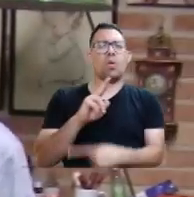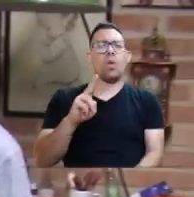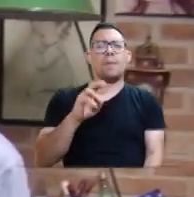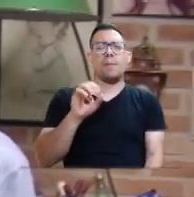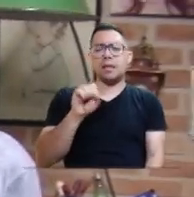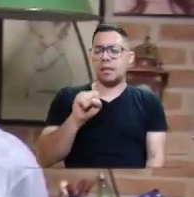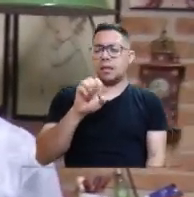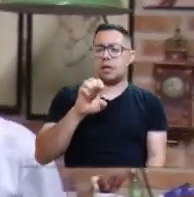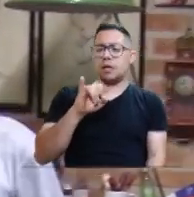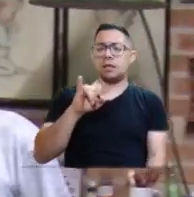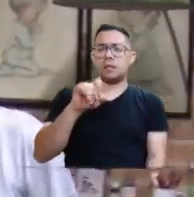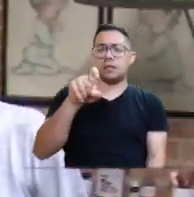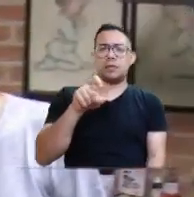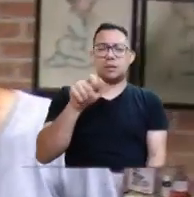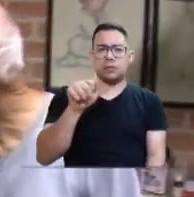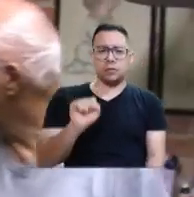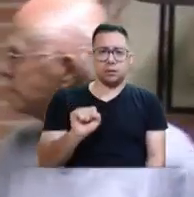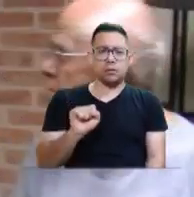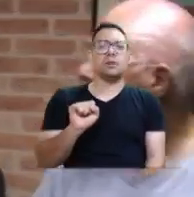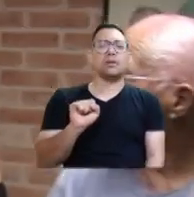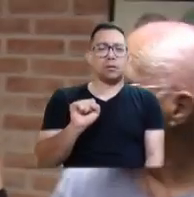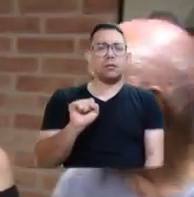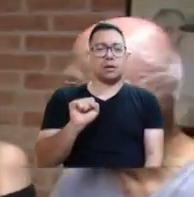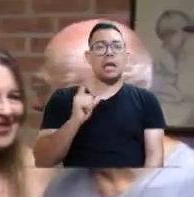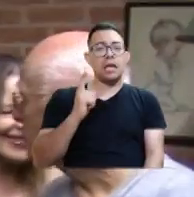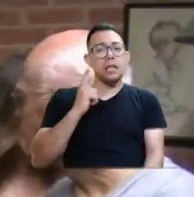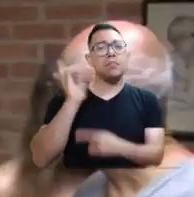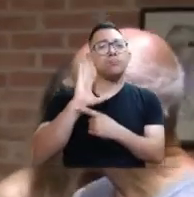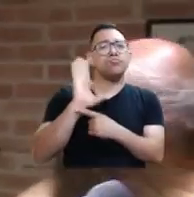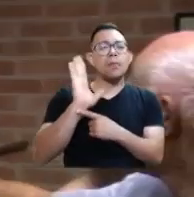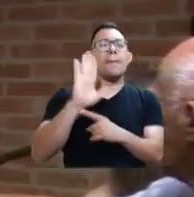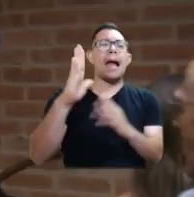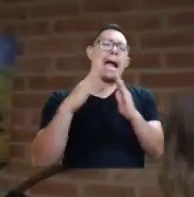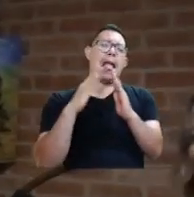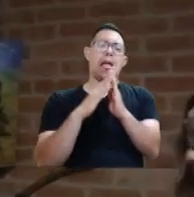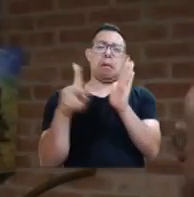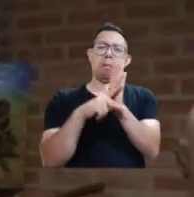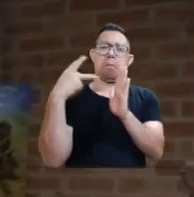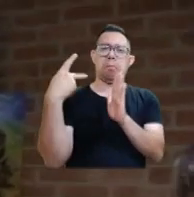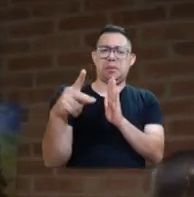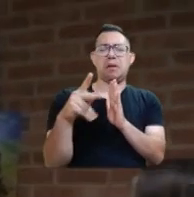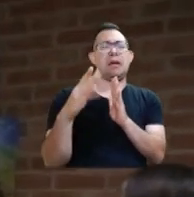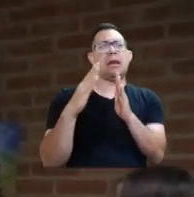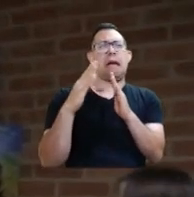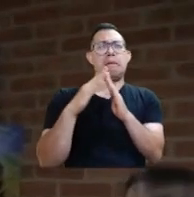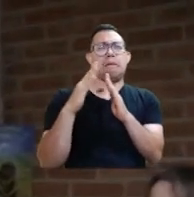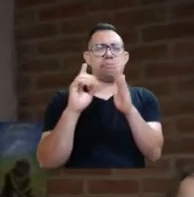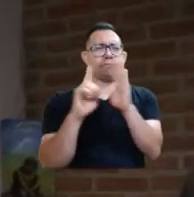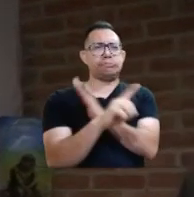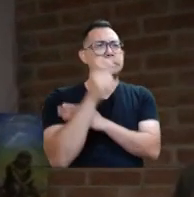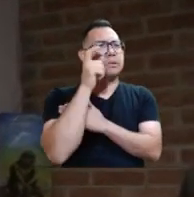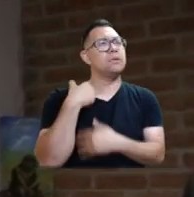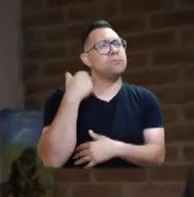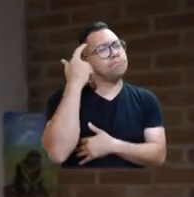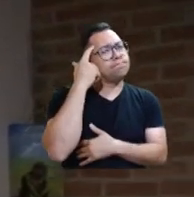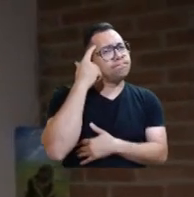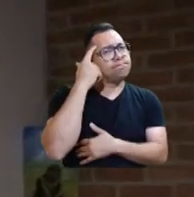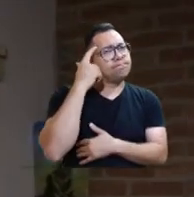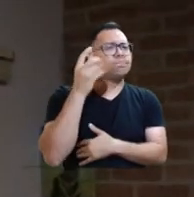o Seixas, ele é meu cliente. Mas ele tinha os filmes lá, mas dentro da casa dele, você entrava lá, né?